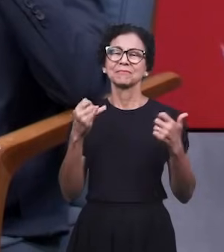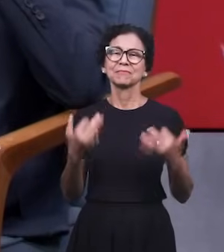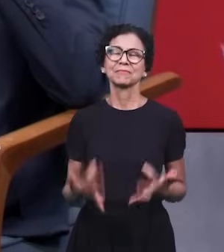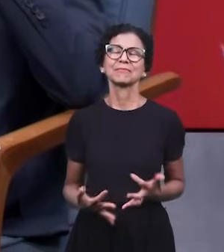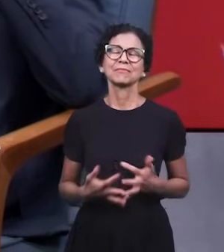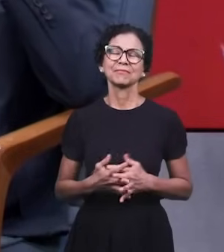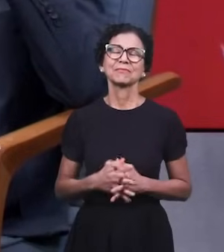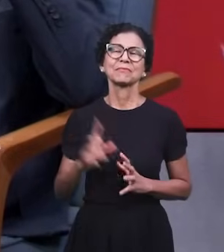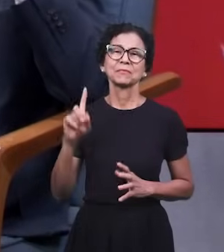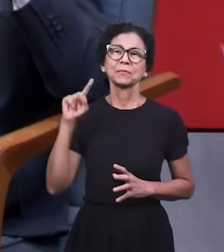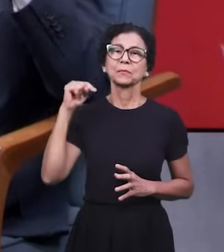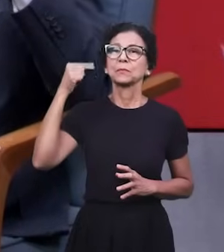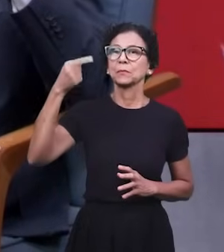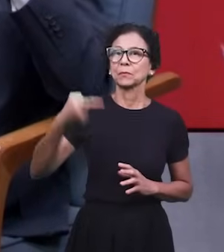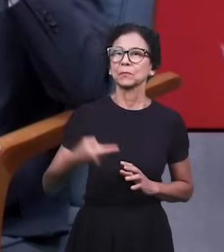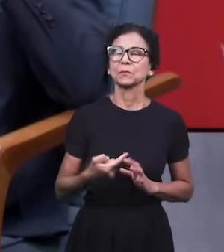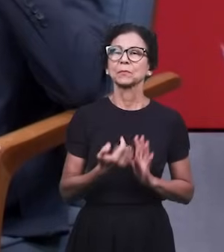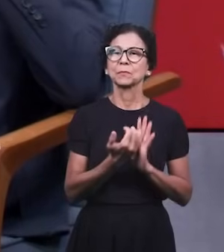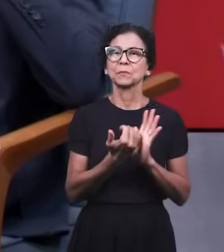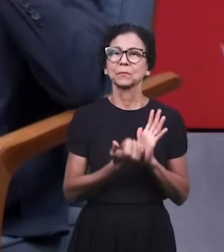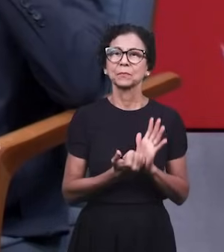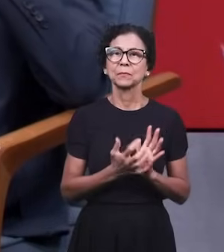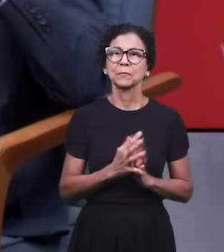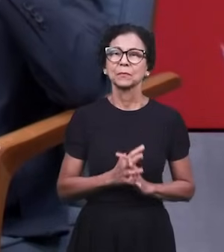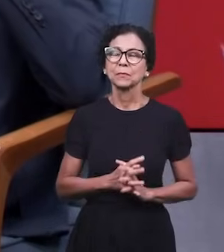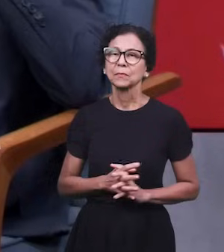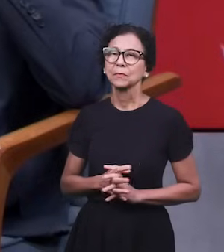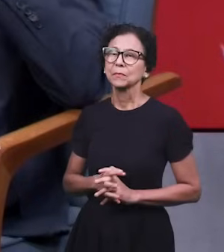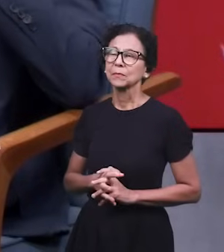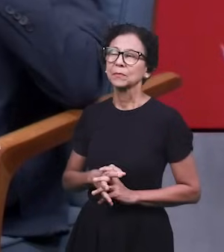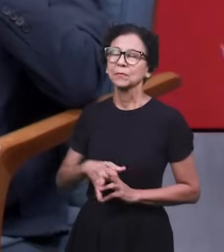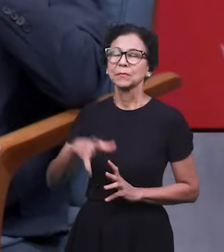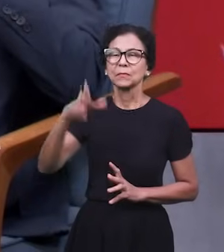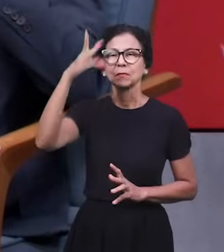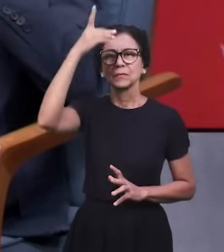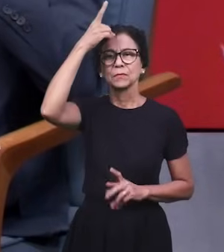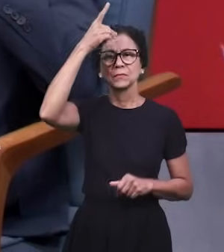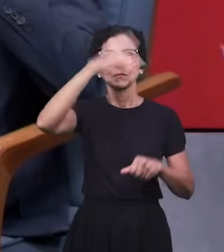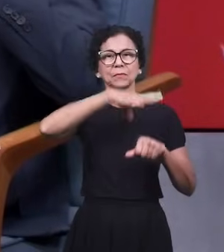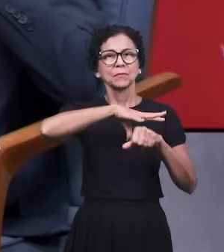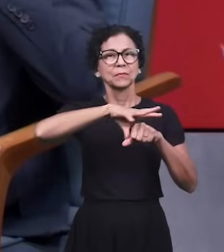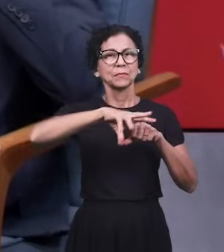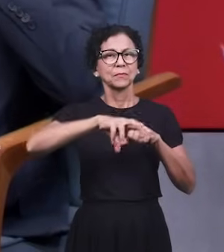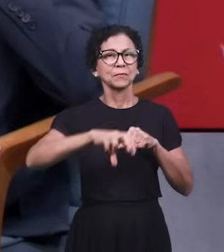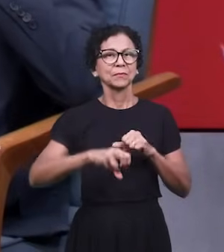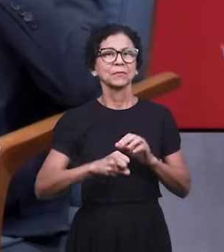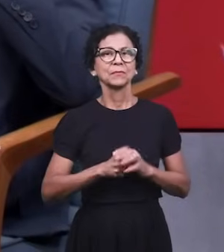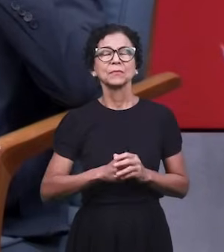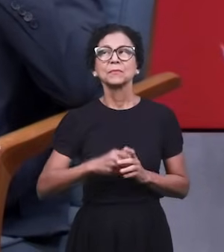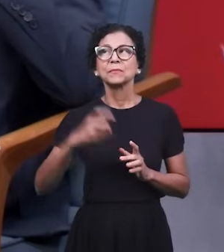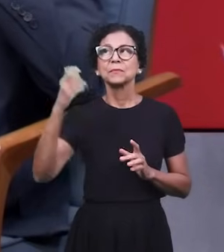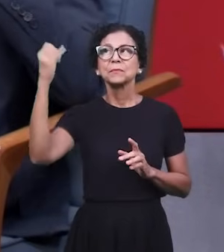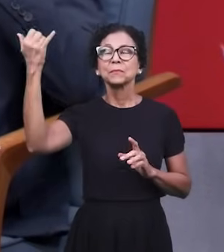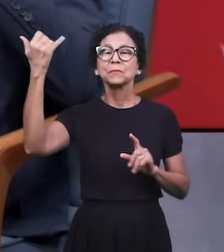Maravilhas. Então, dons de curar, maravilhas, profecia.